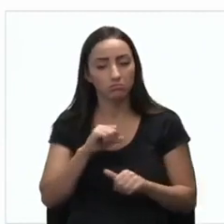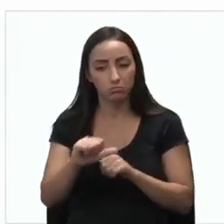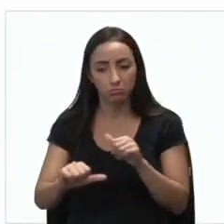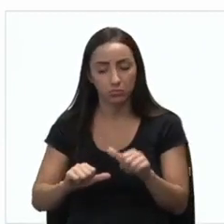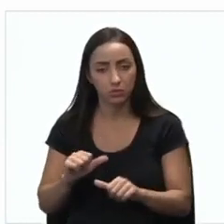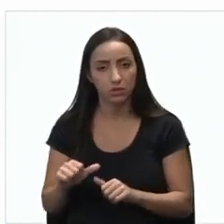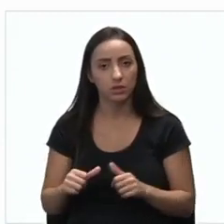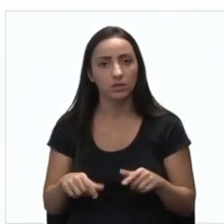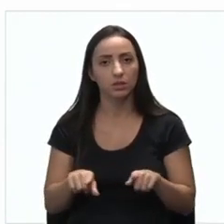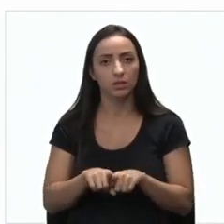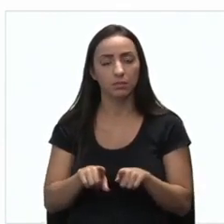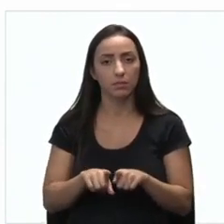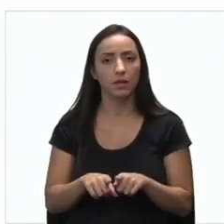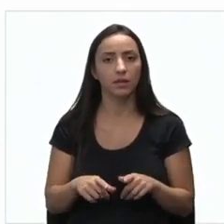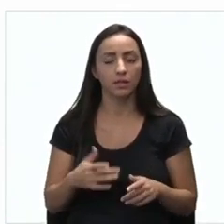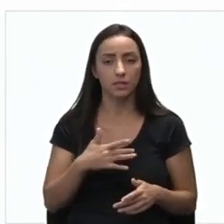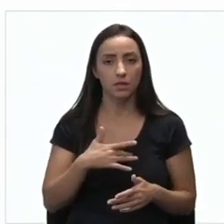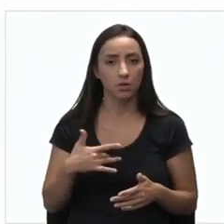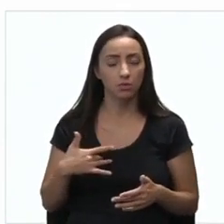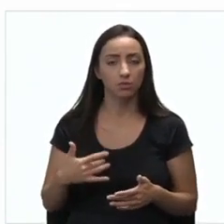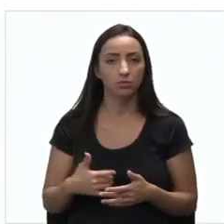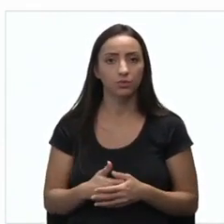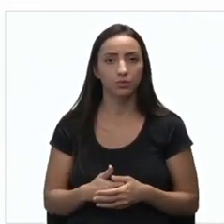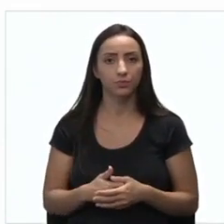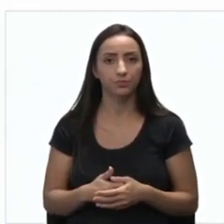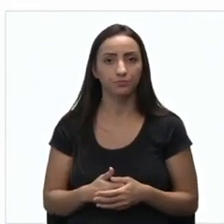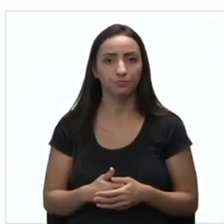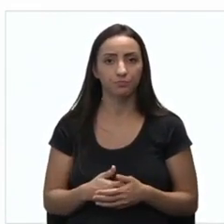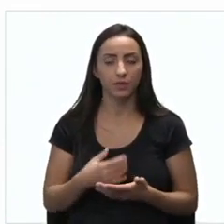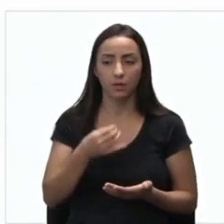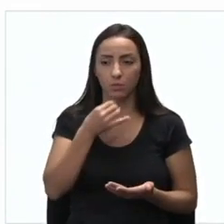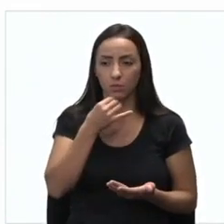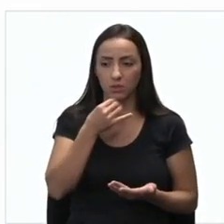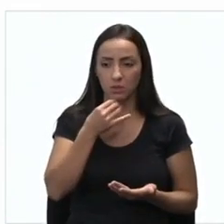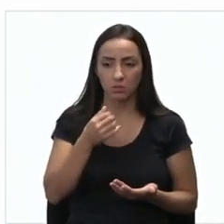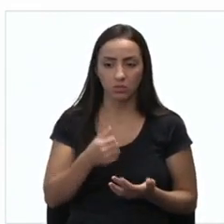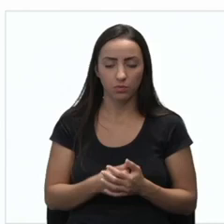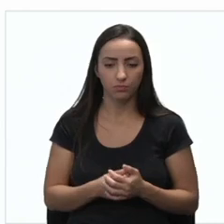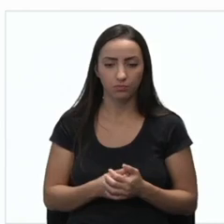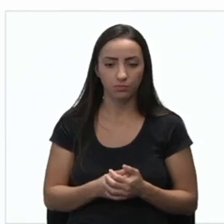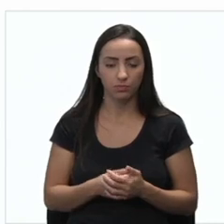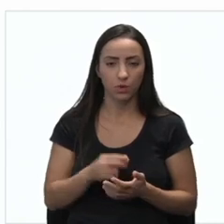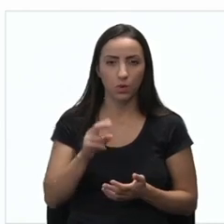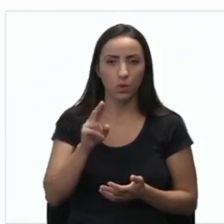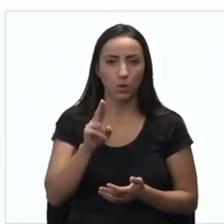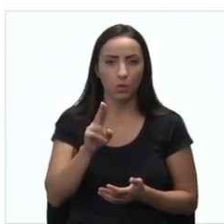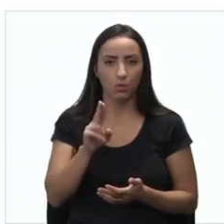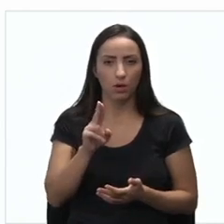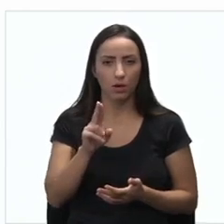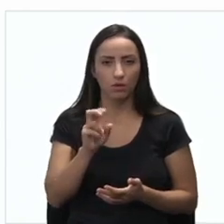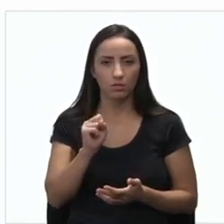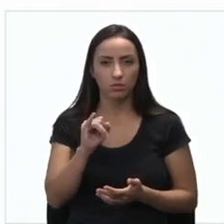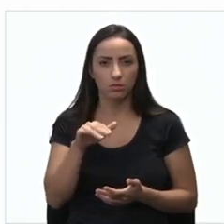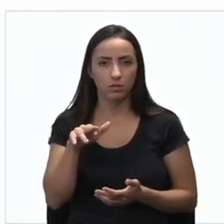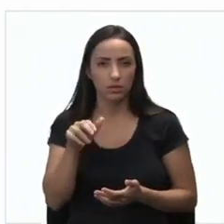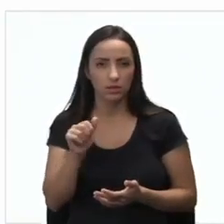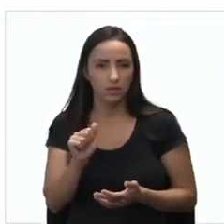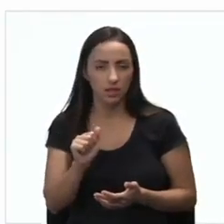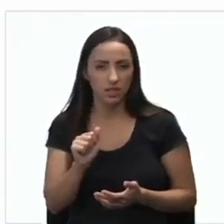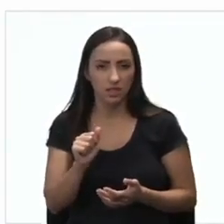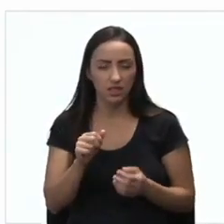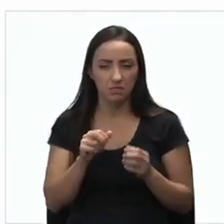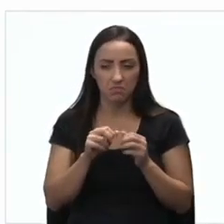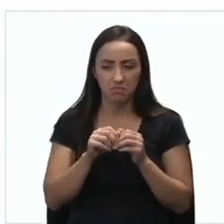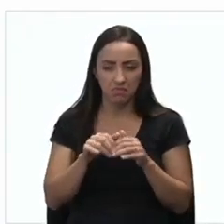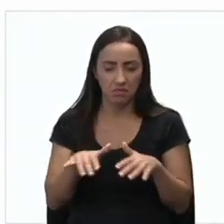então, também na questão da saúde. O vazamento aí de uma usina, por exemplo, de Chernobyl, né,